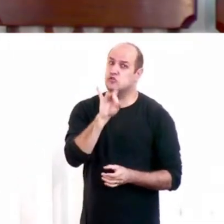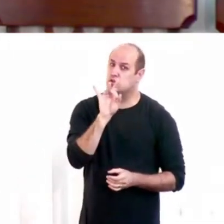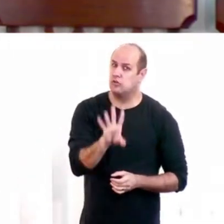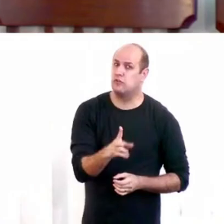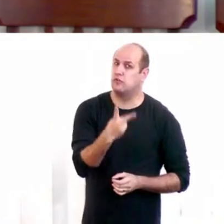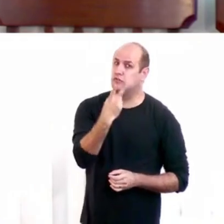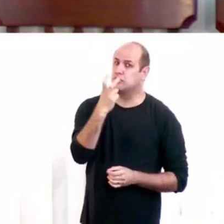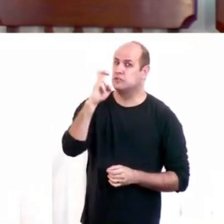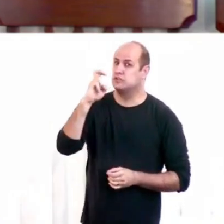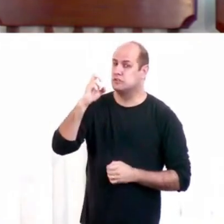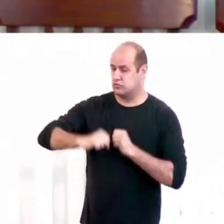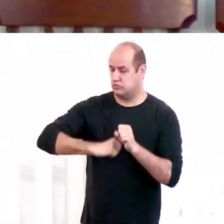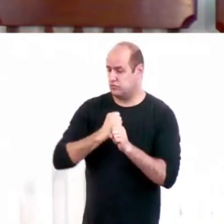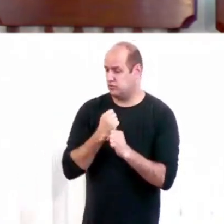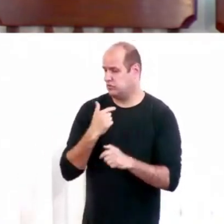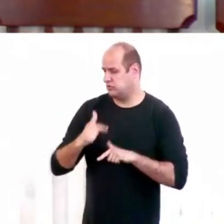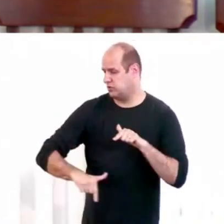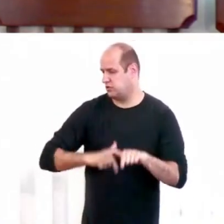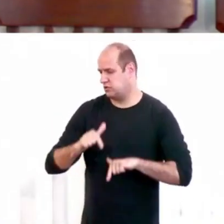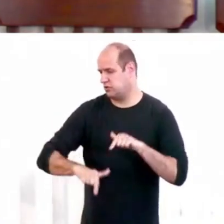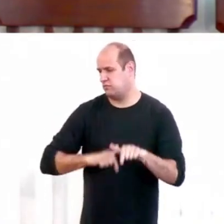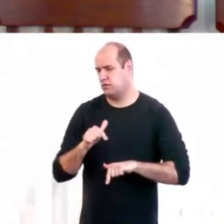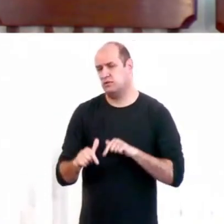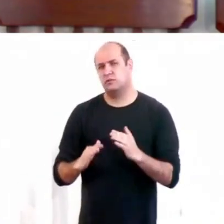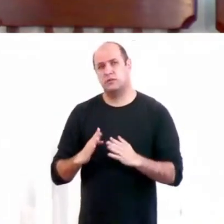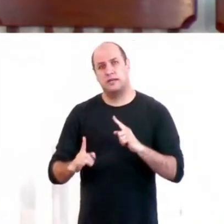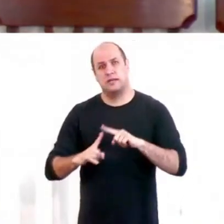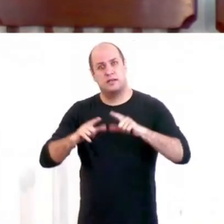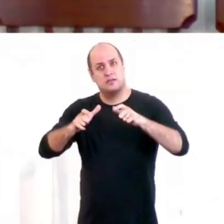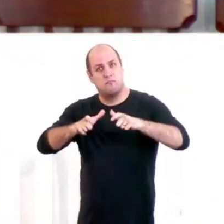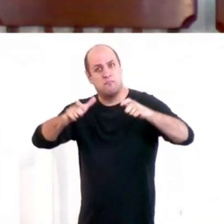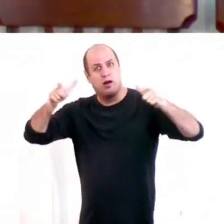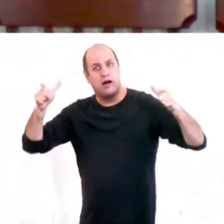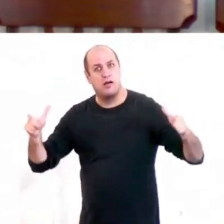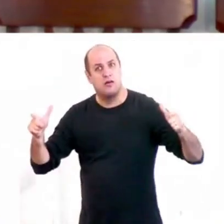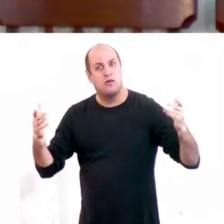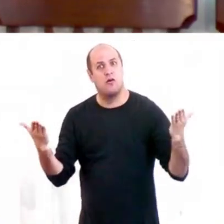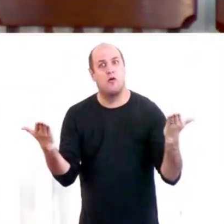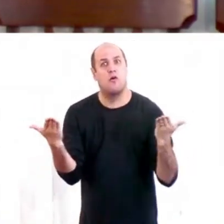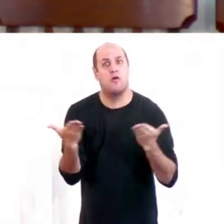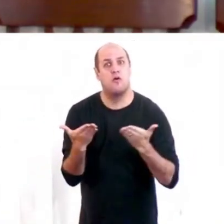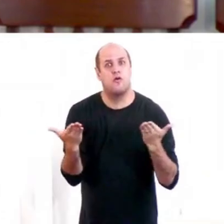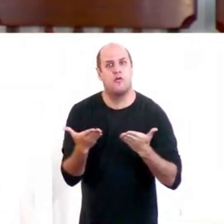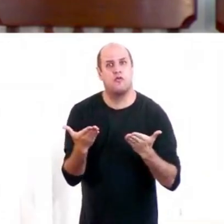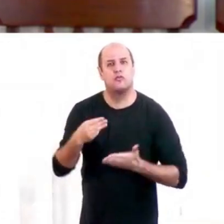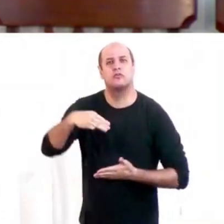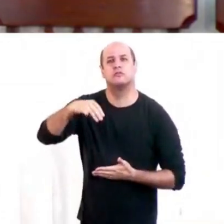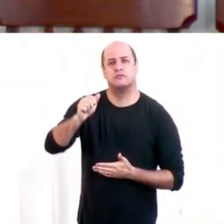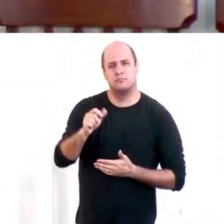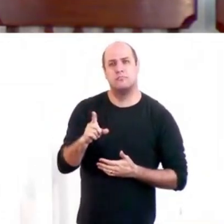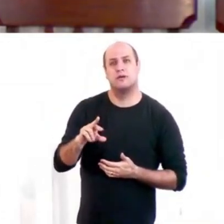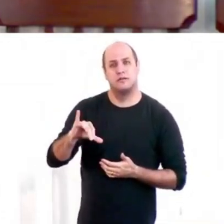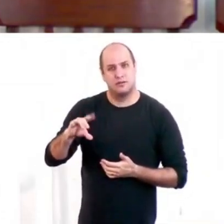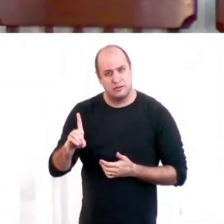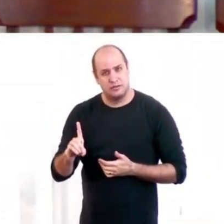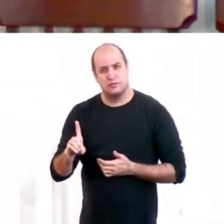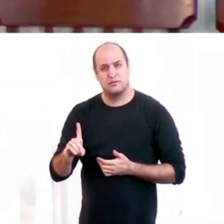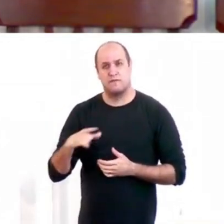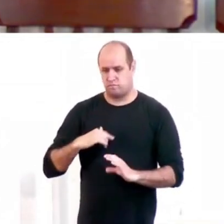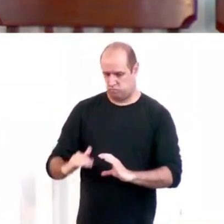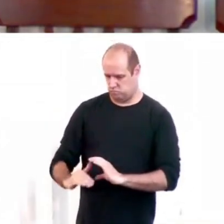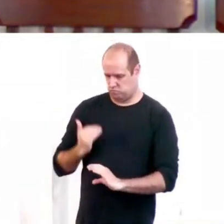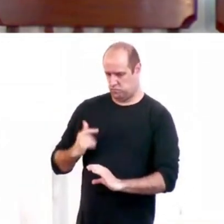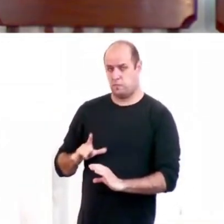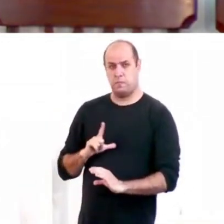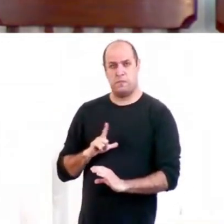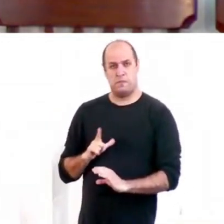anos trabalhando ali. A maior igreja hoje tem sido a de Madrid. Acabei de receber aqui no celular o